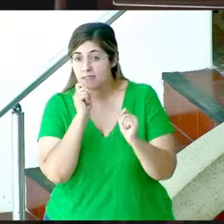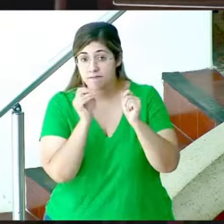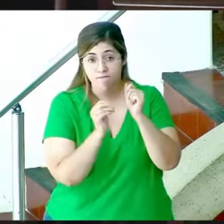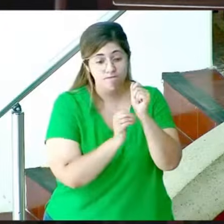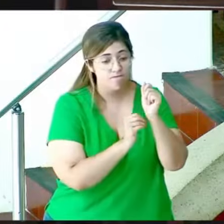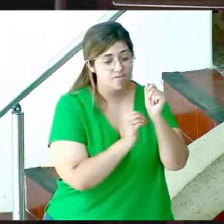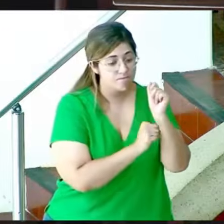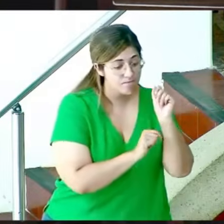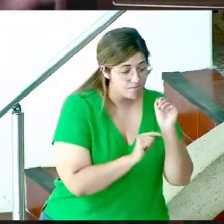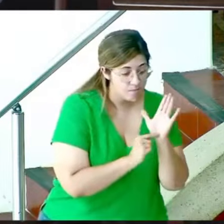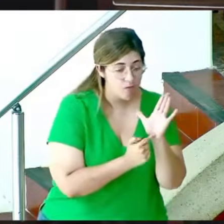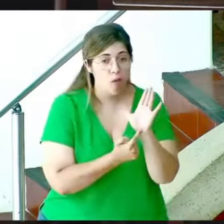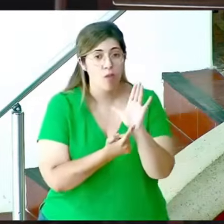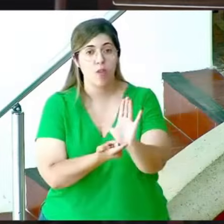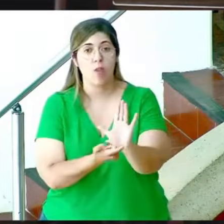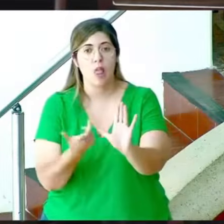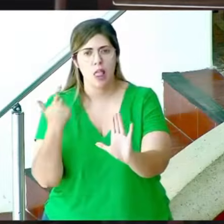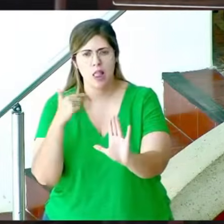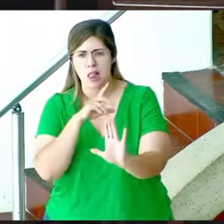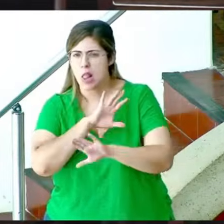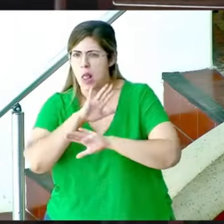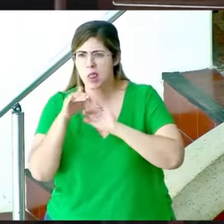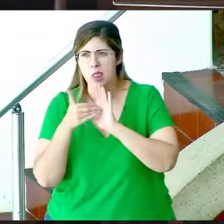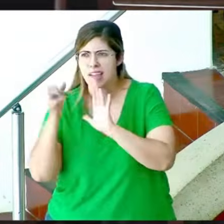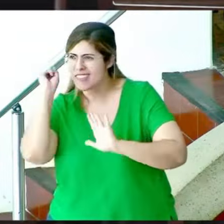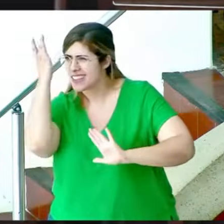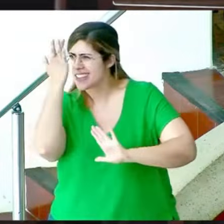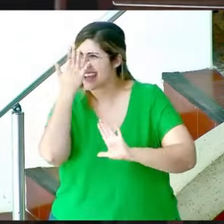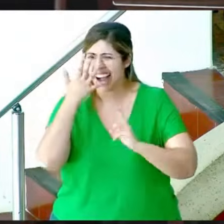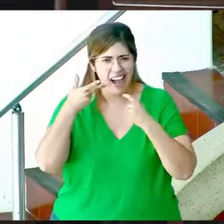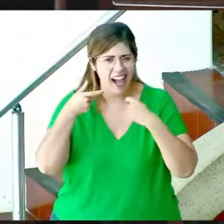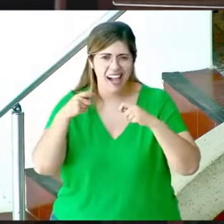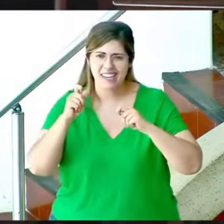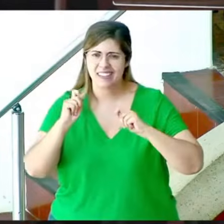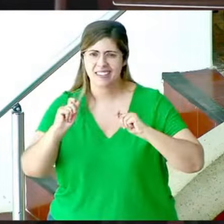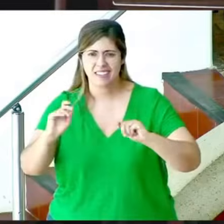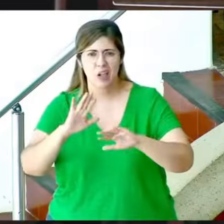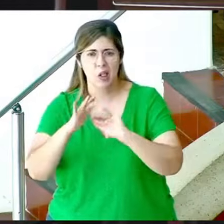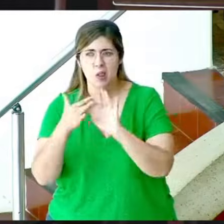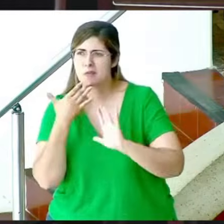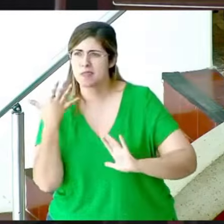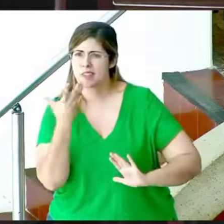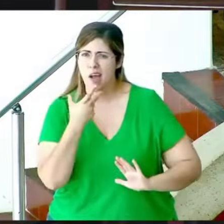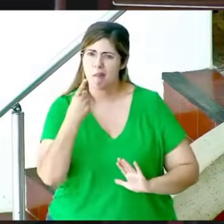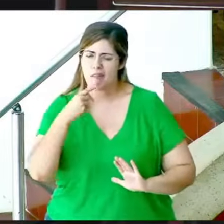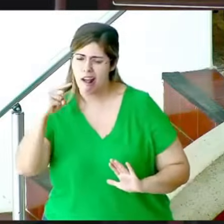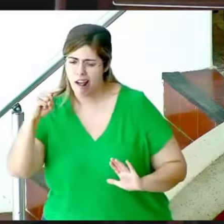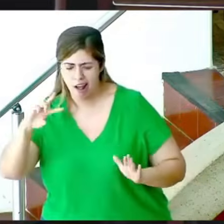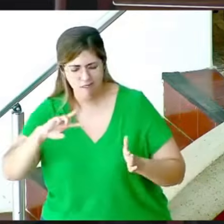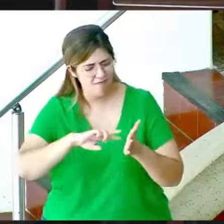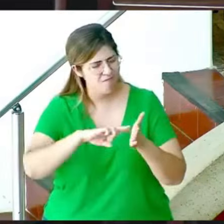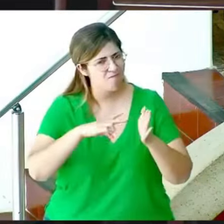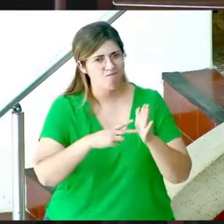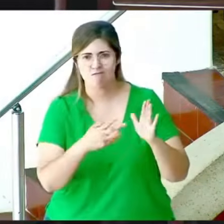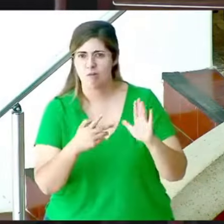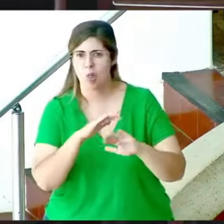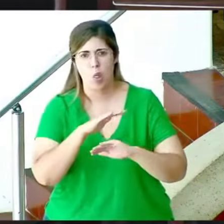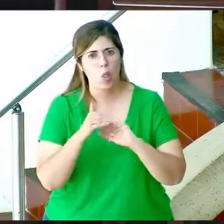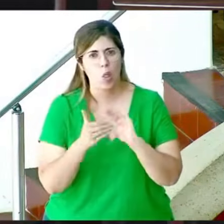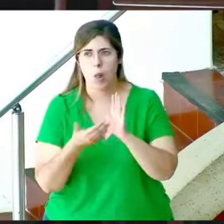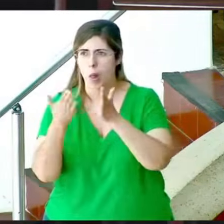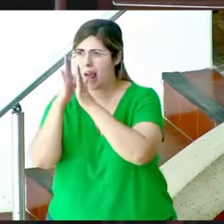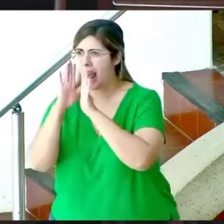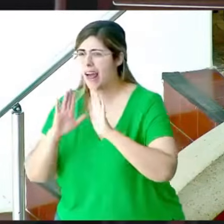ele trouxe toda a graça. Ele trouxe o conceito de salvação, ele trouxe o conceito de adoração, ele